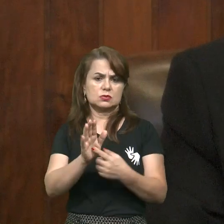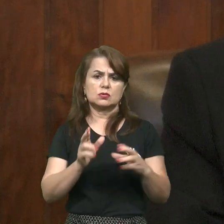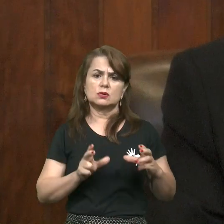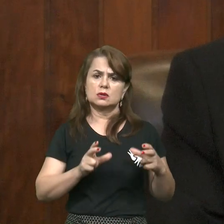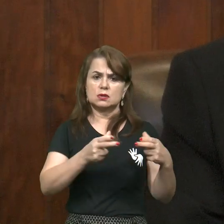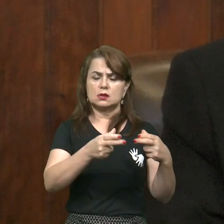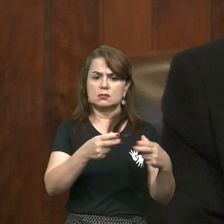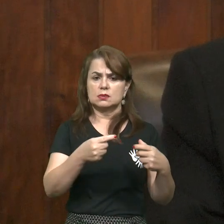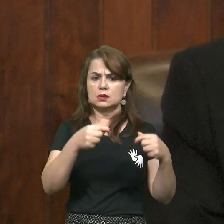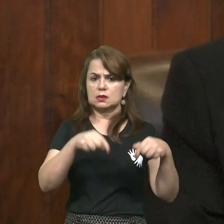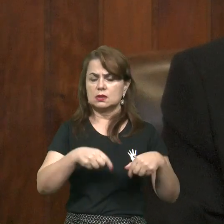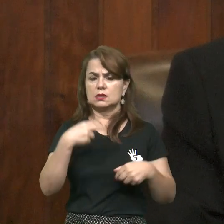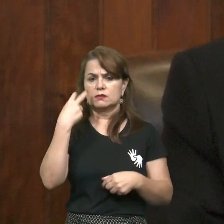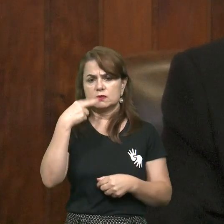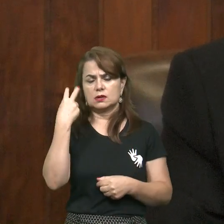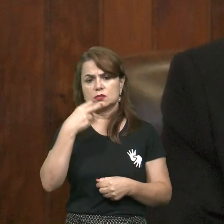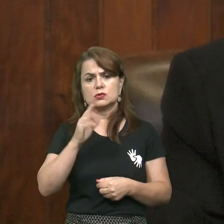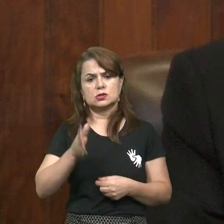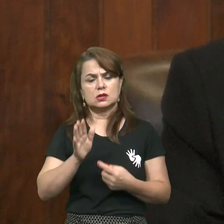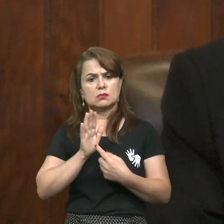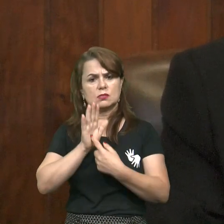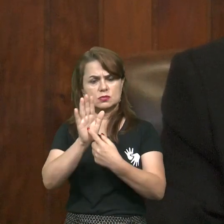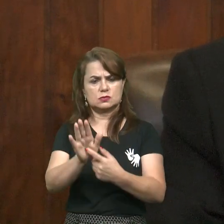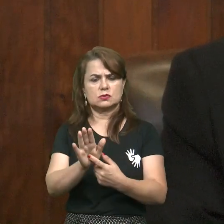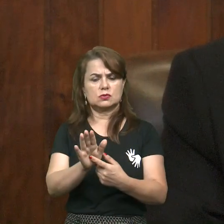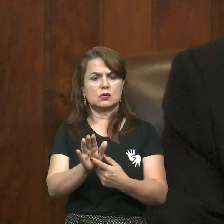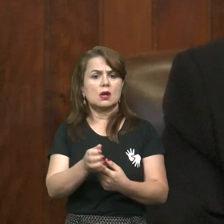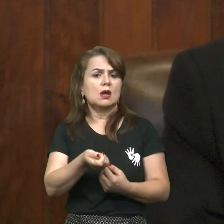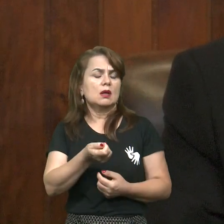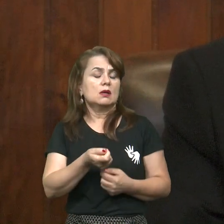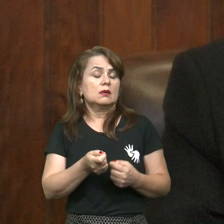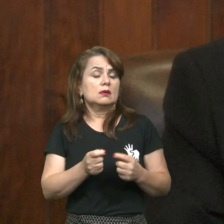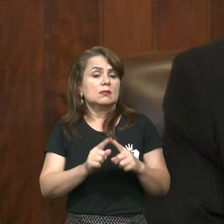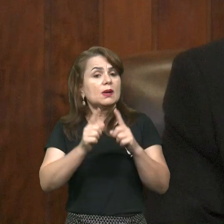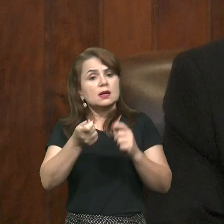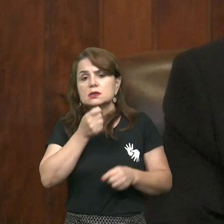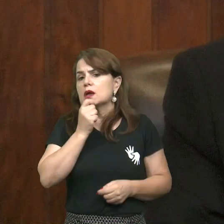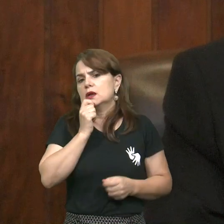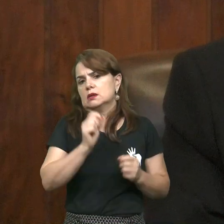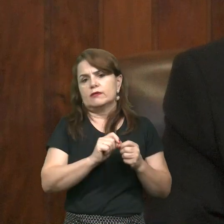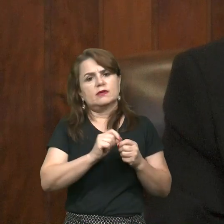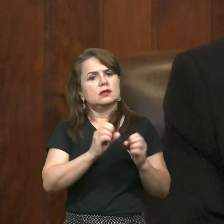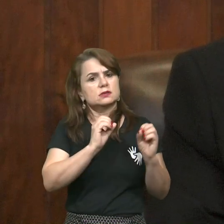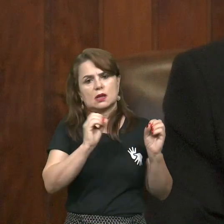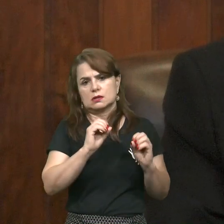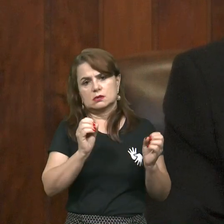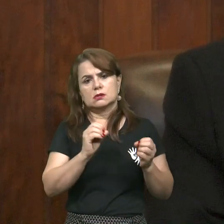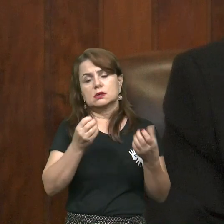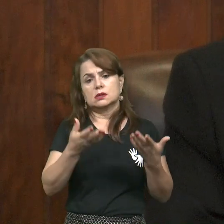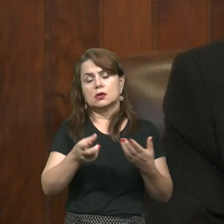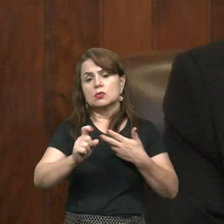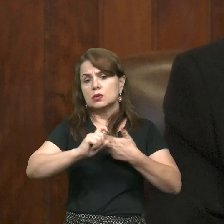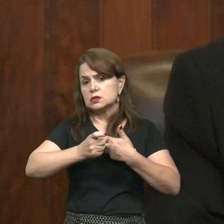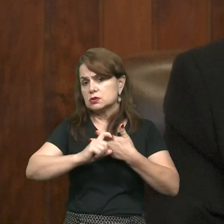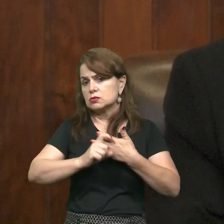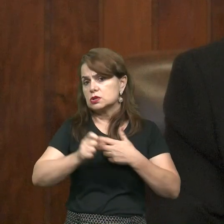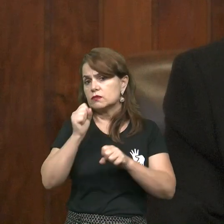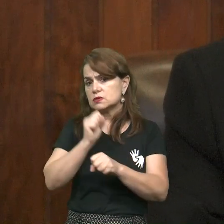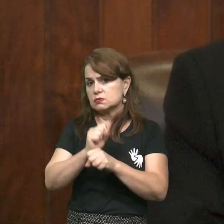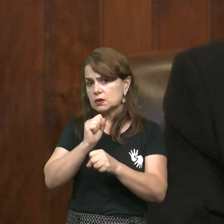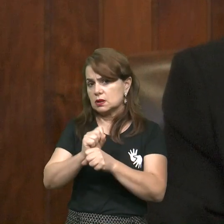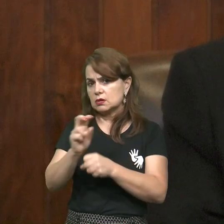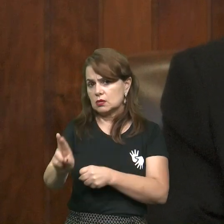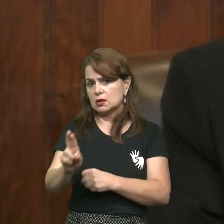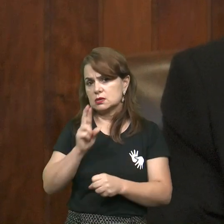dos Vereadores, e até o presente data, nada foi feito, onde observa-se nitidamente que o Executivo aguarda esse